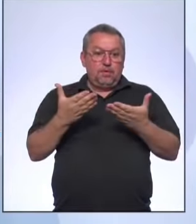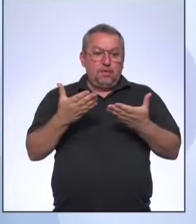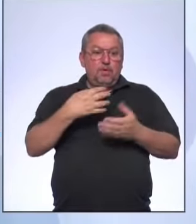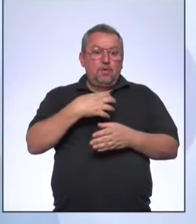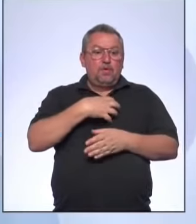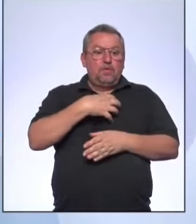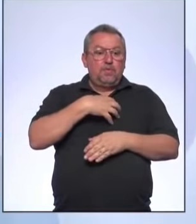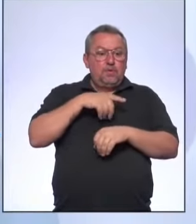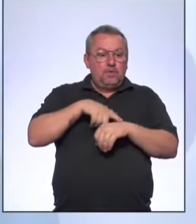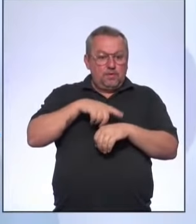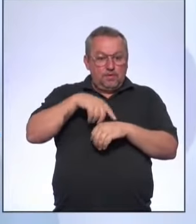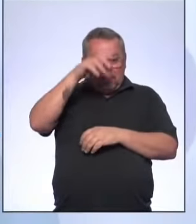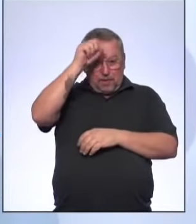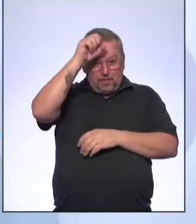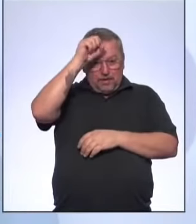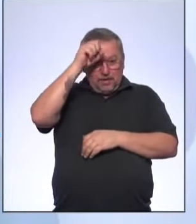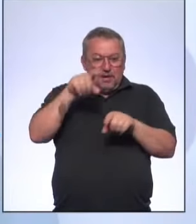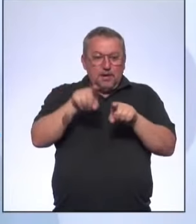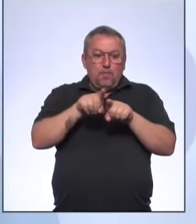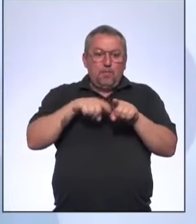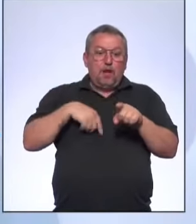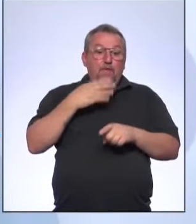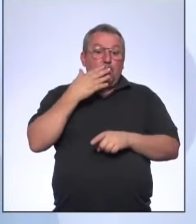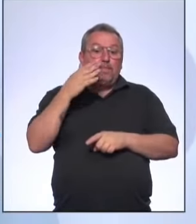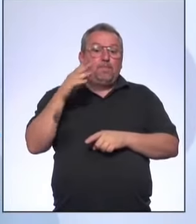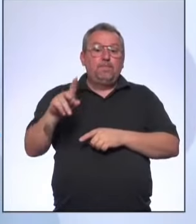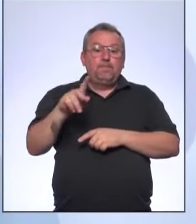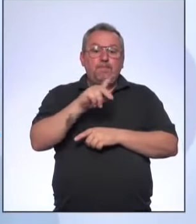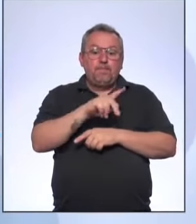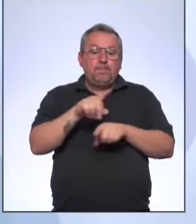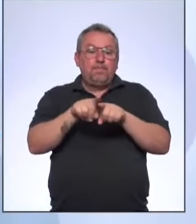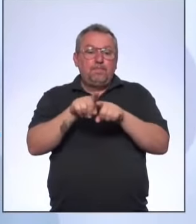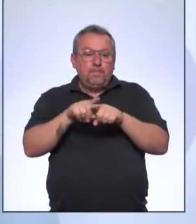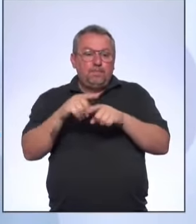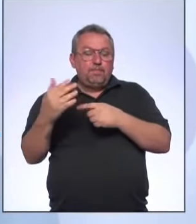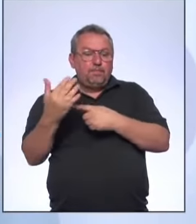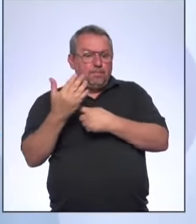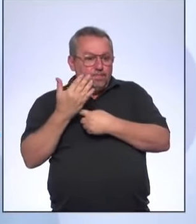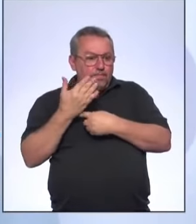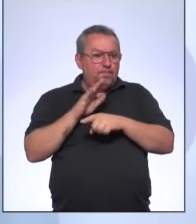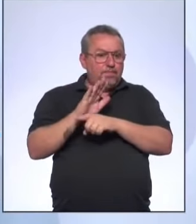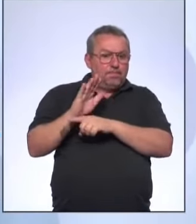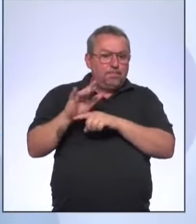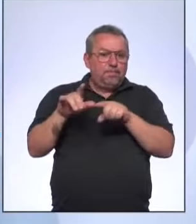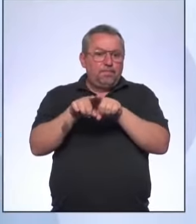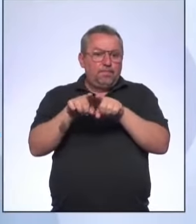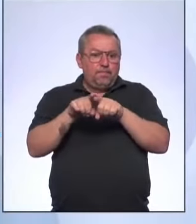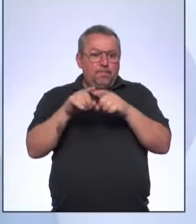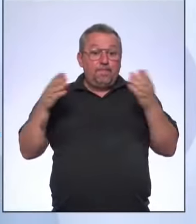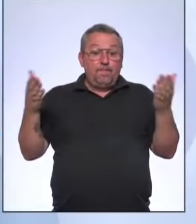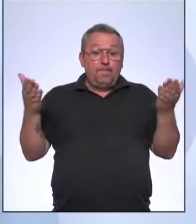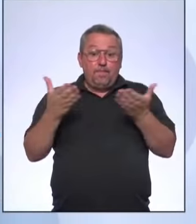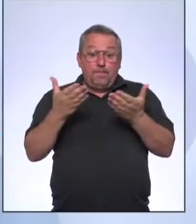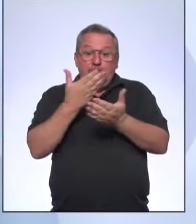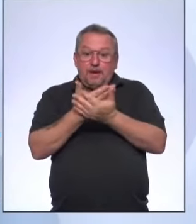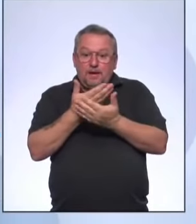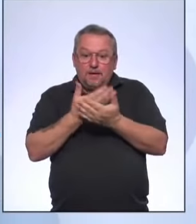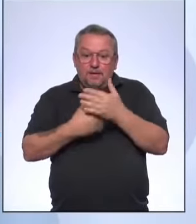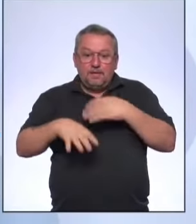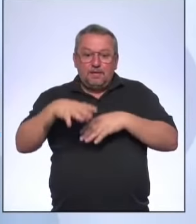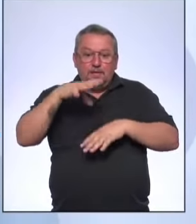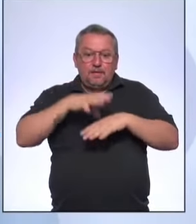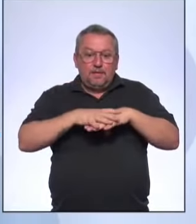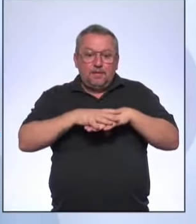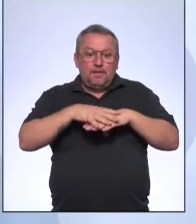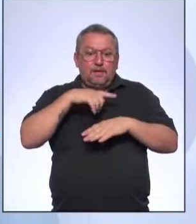como um momento de aprendizagem e eu vou pedir para os professores que nos auxilia em também no chat e também na aula de matemática